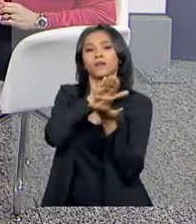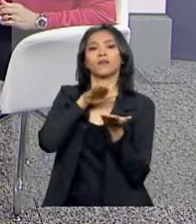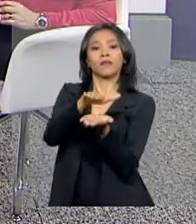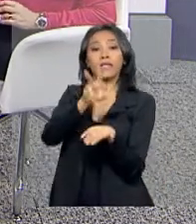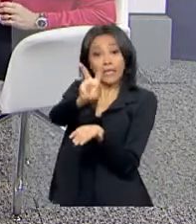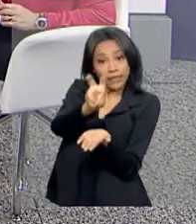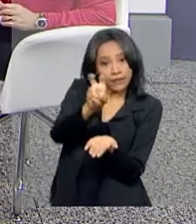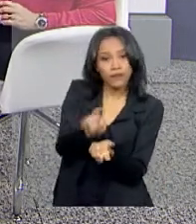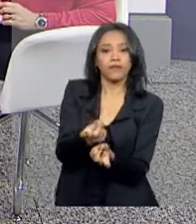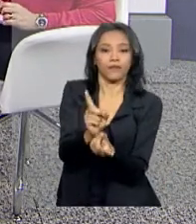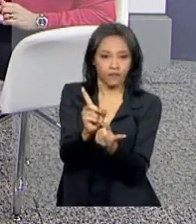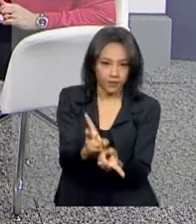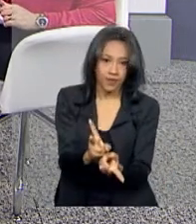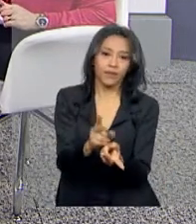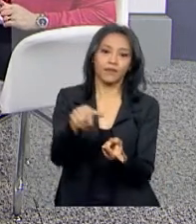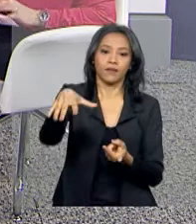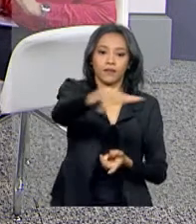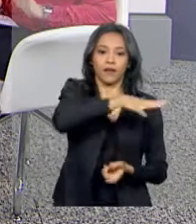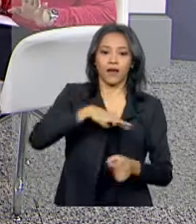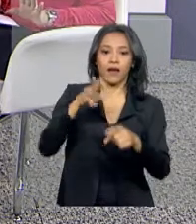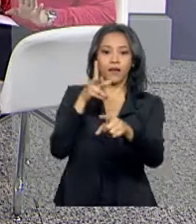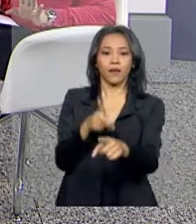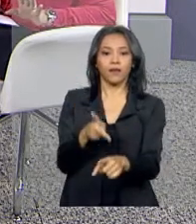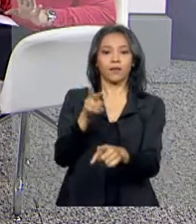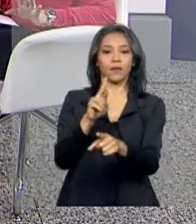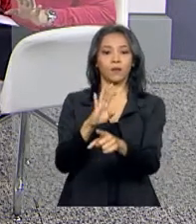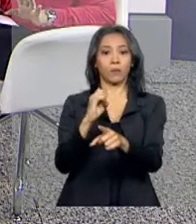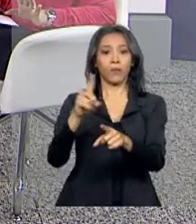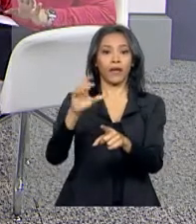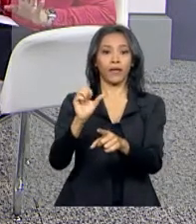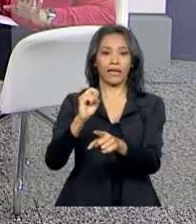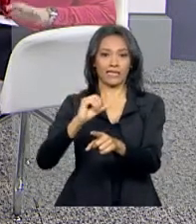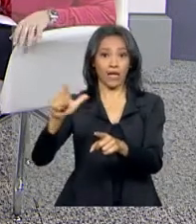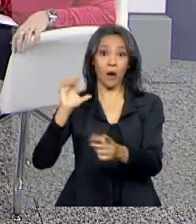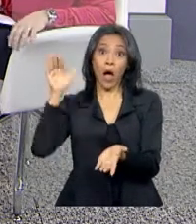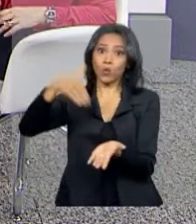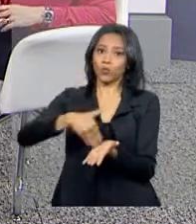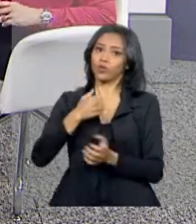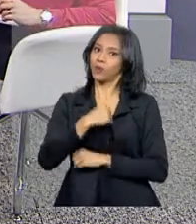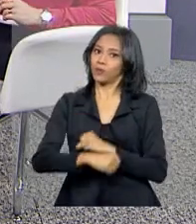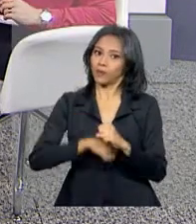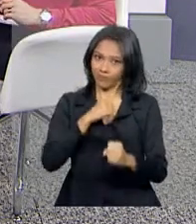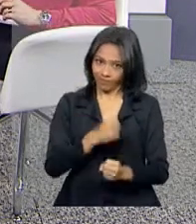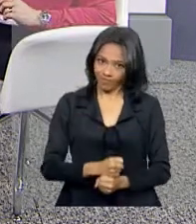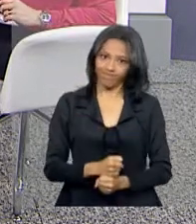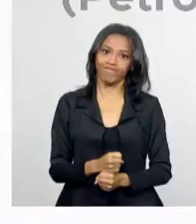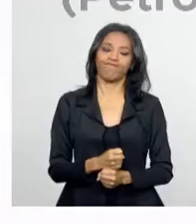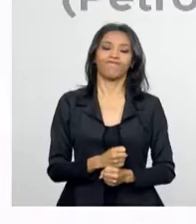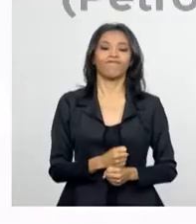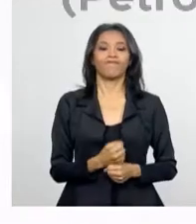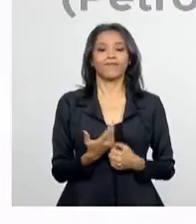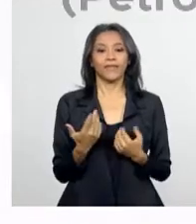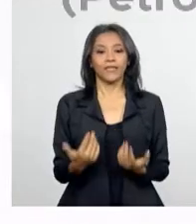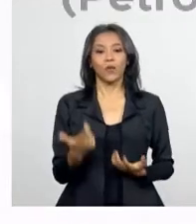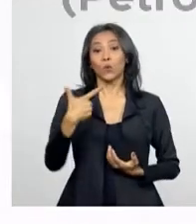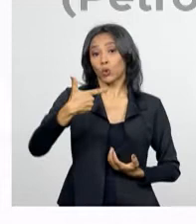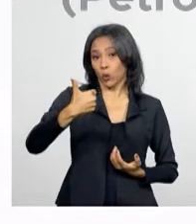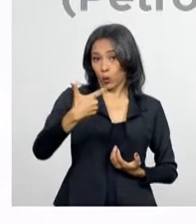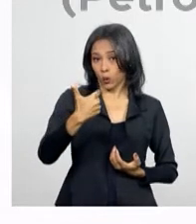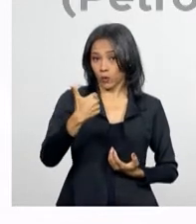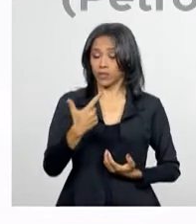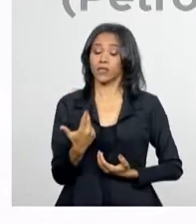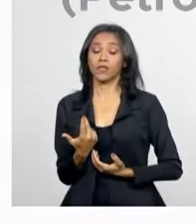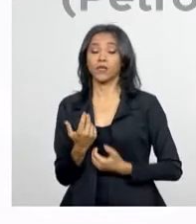gás natural na camada pré-sal a última do ano ana paula a última do ano doze empresas